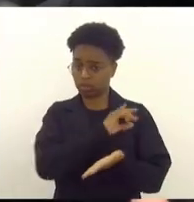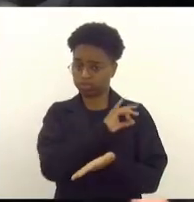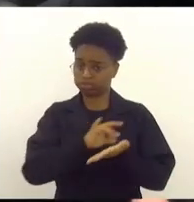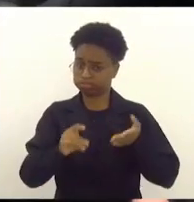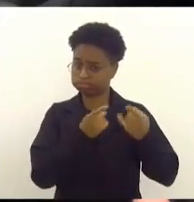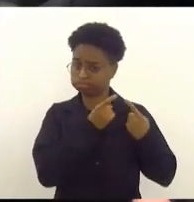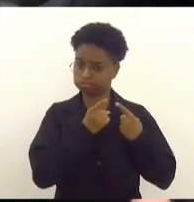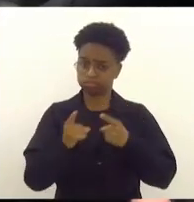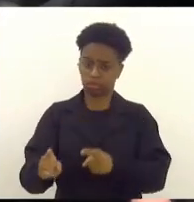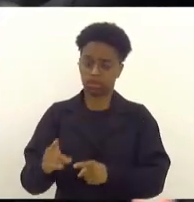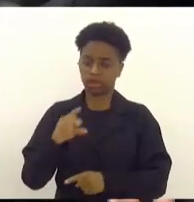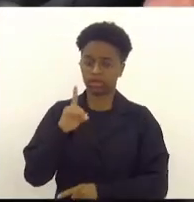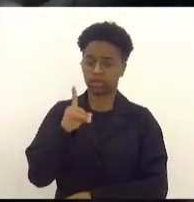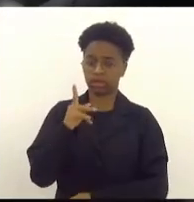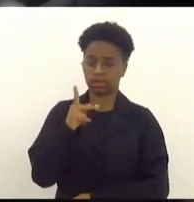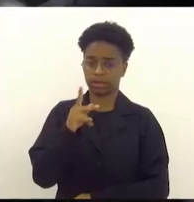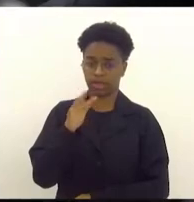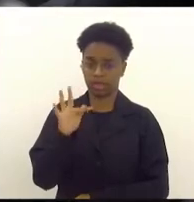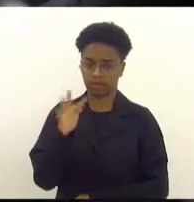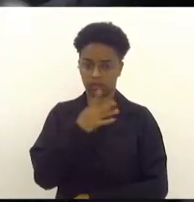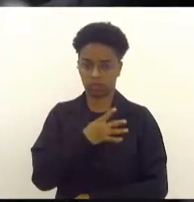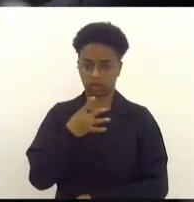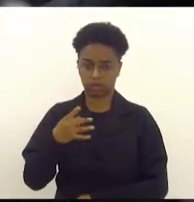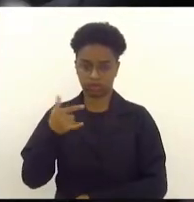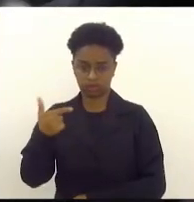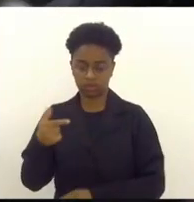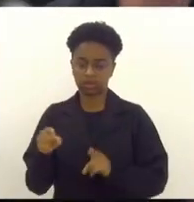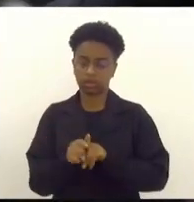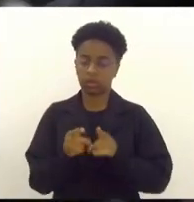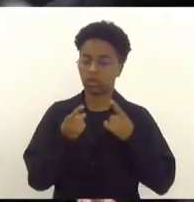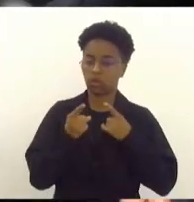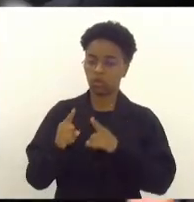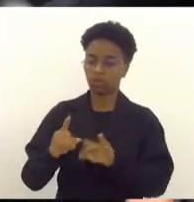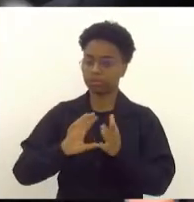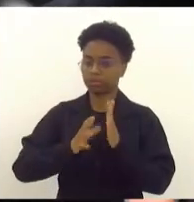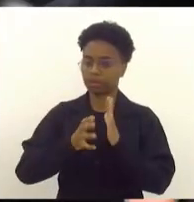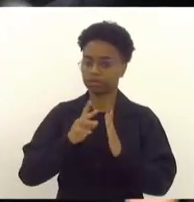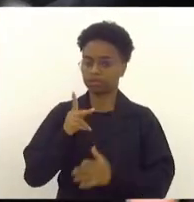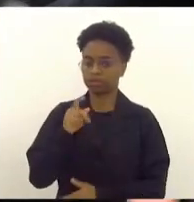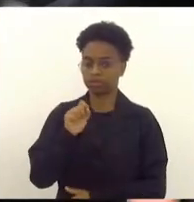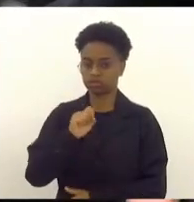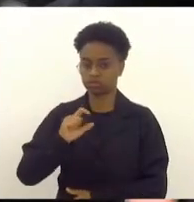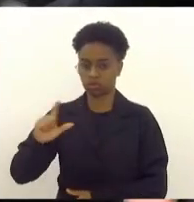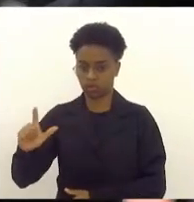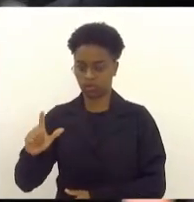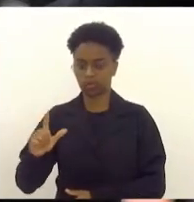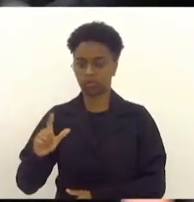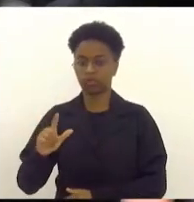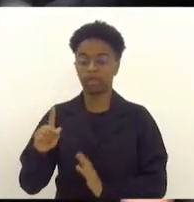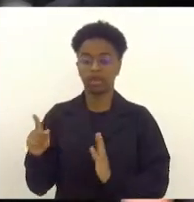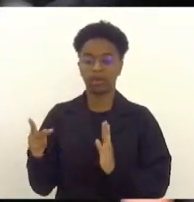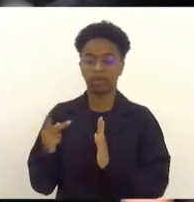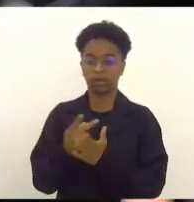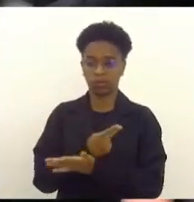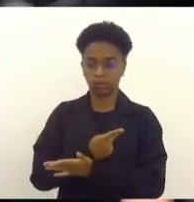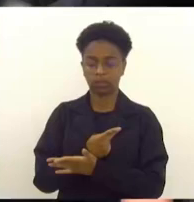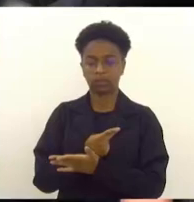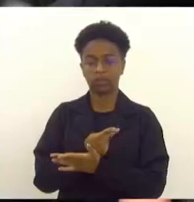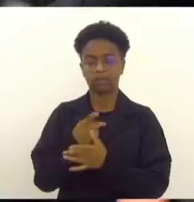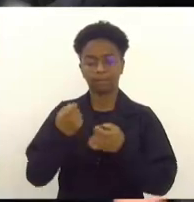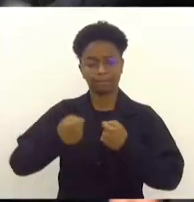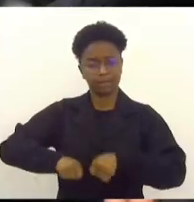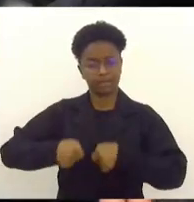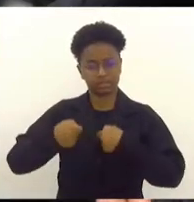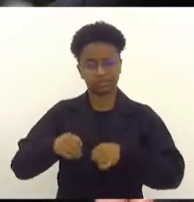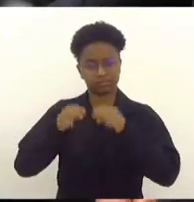contra dpf 442 e contra o pessoal ela se faz extremamente necessária